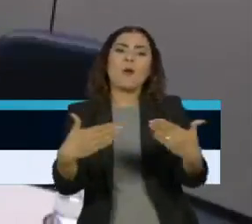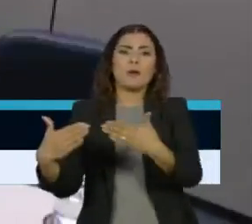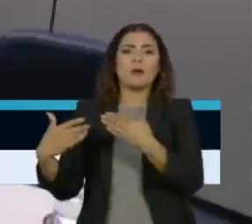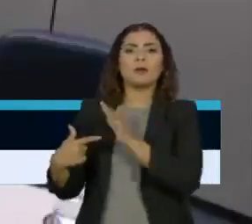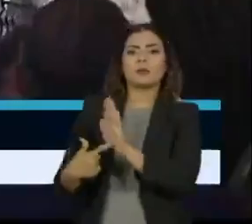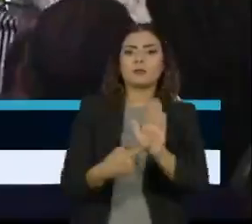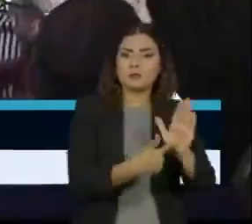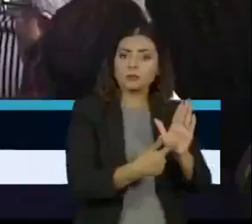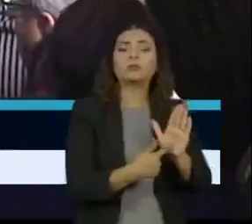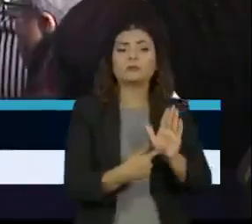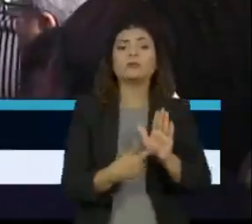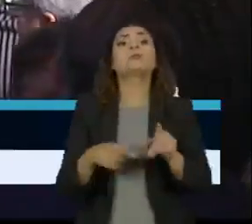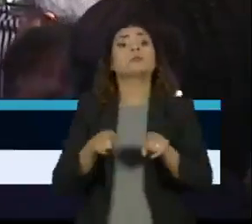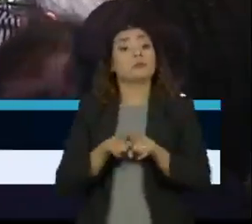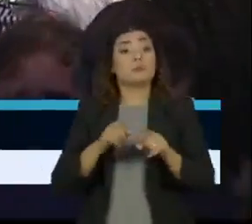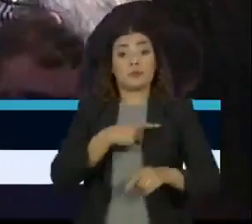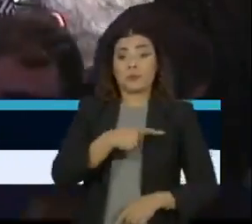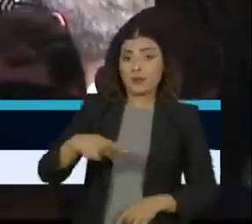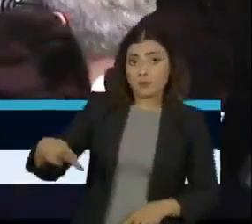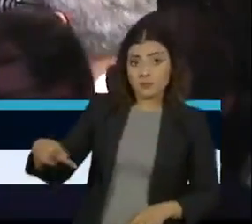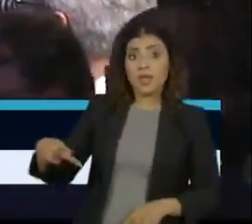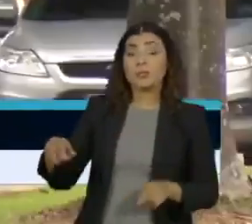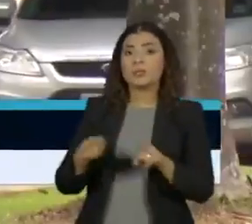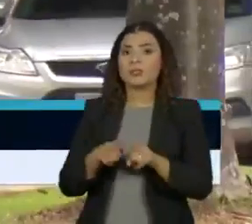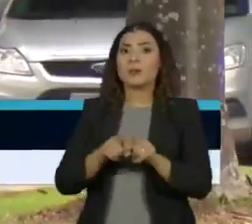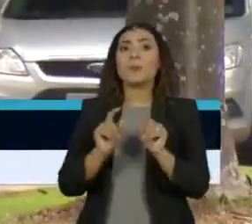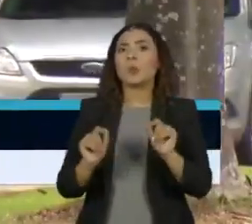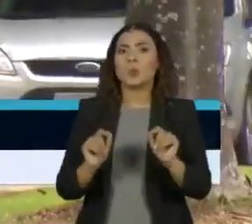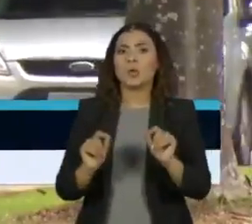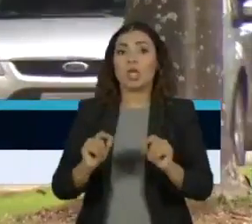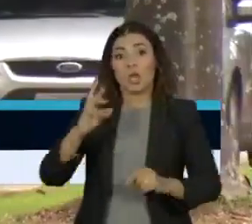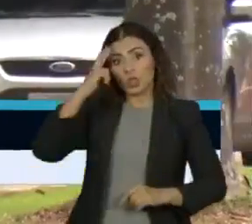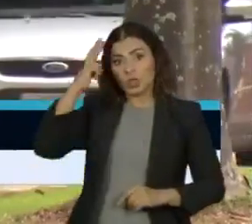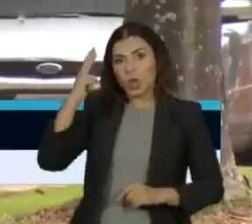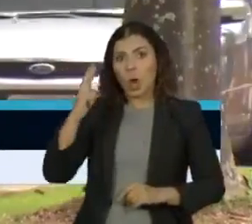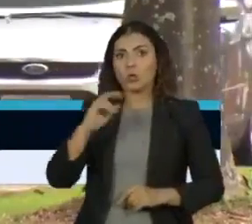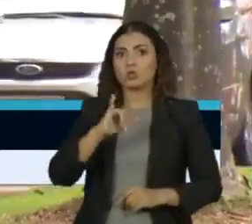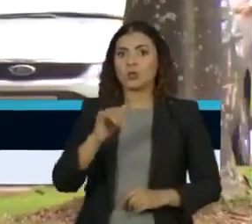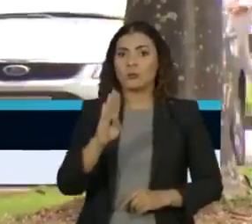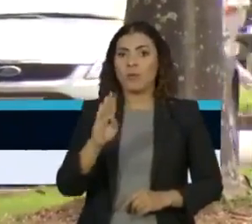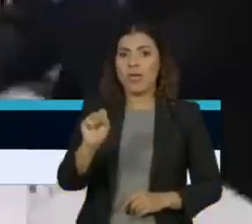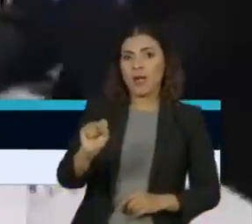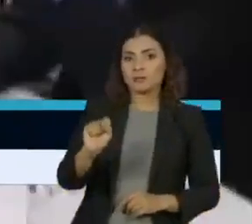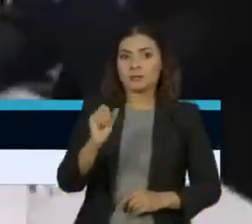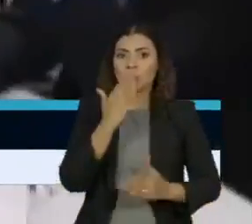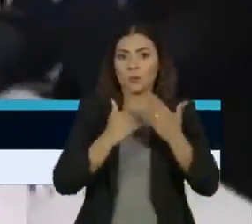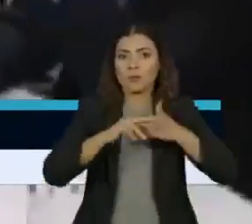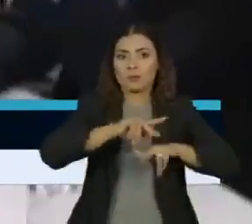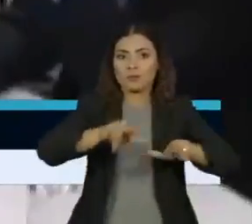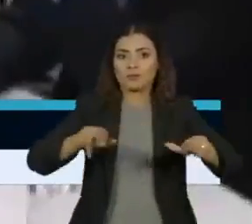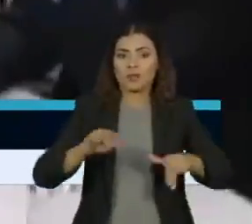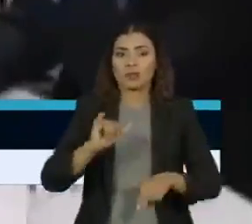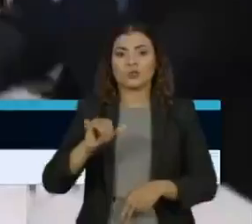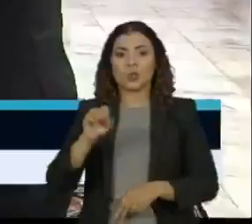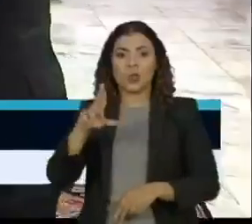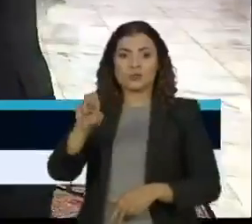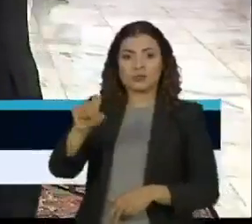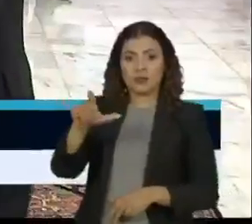tornadas públicas entre o então presidente e o dono de um dos maiores conglomerados de alimentos do mundo, Joesley